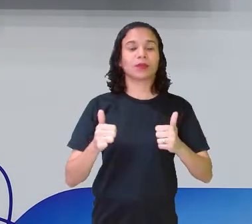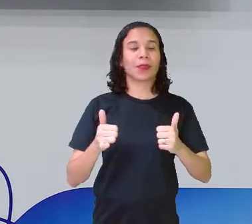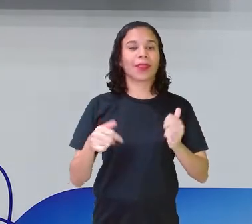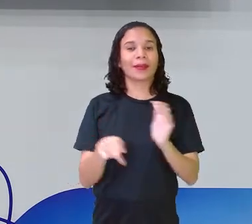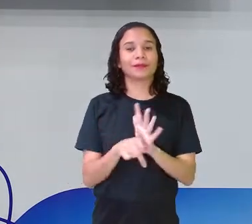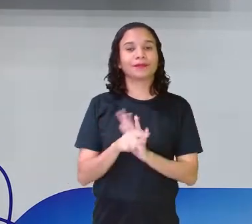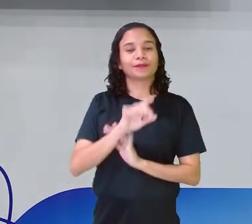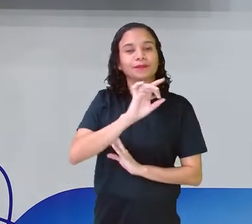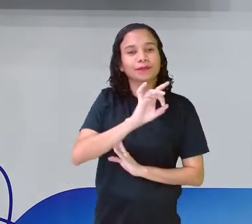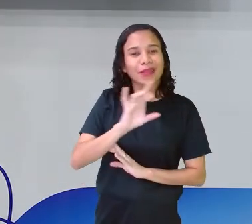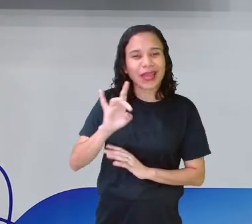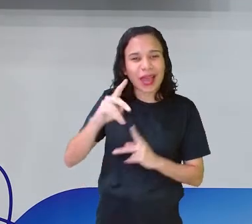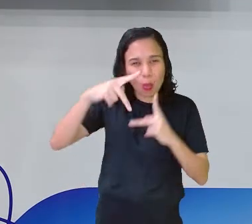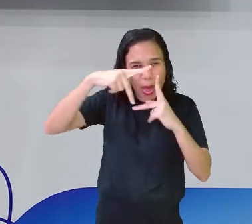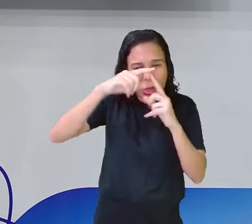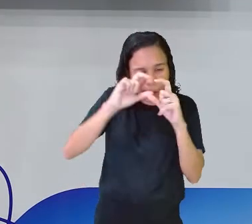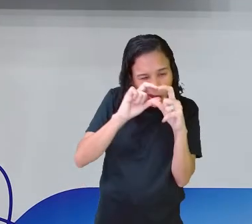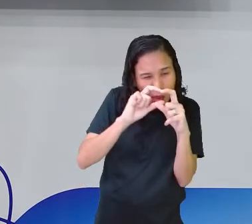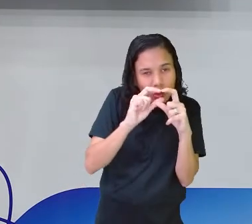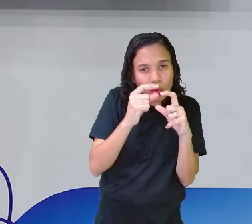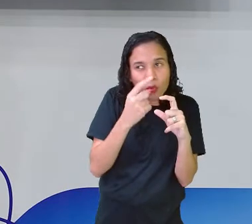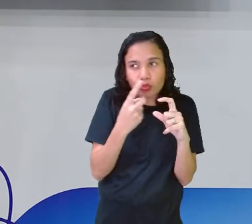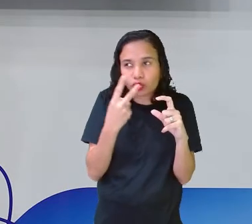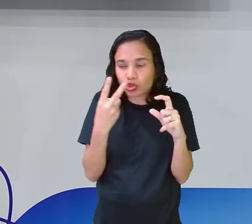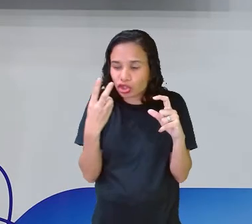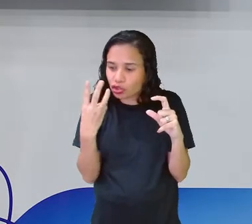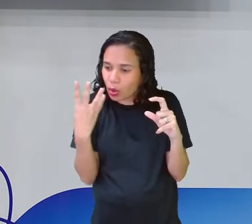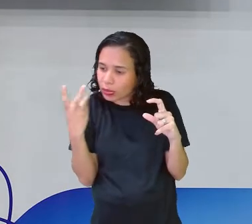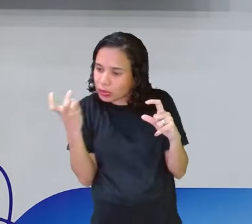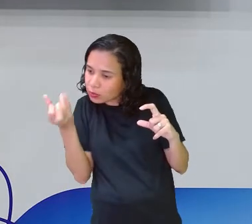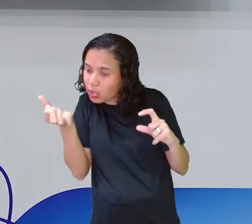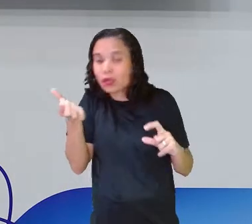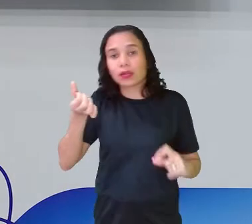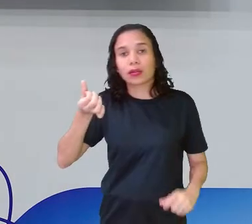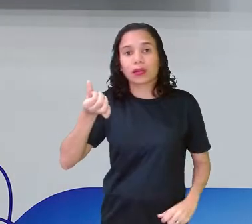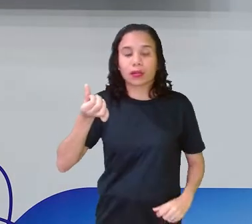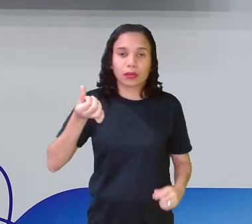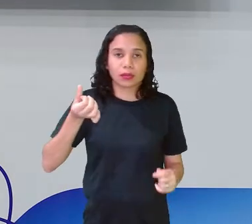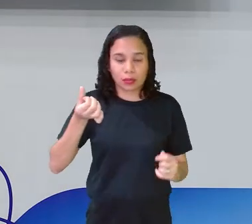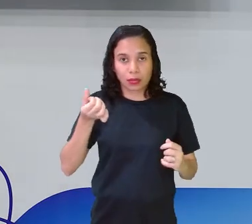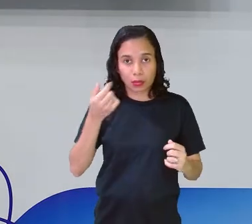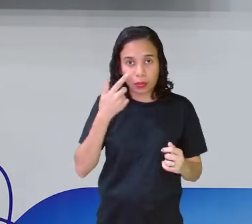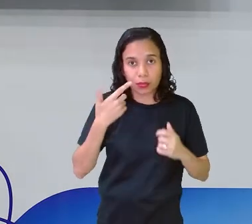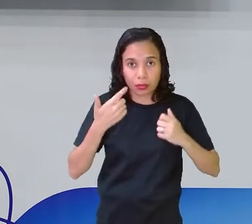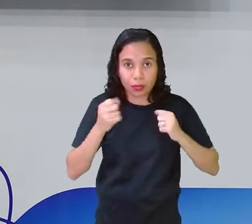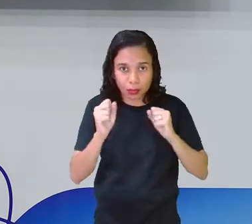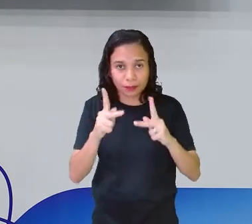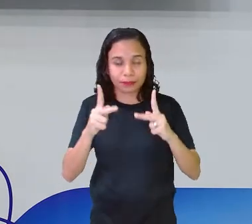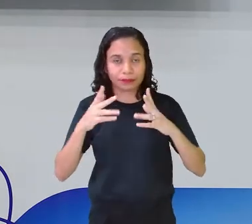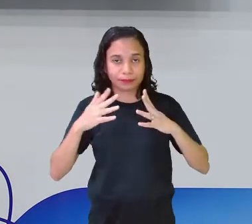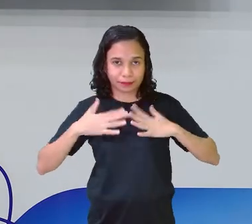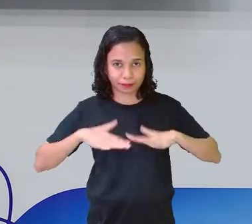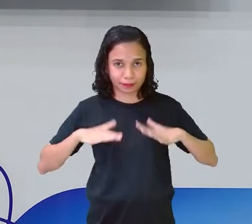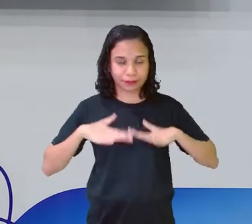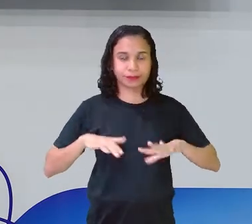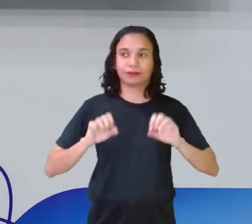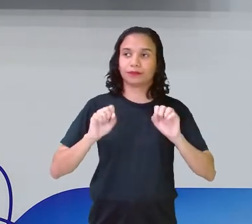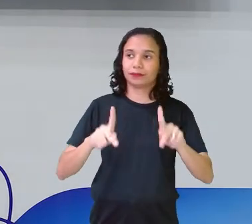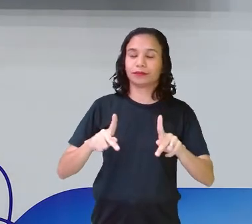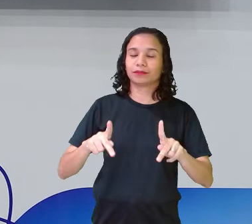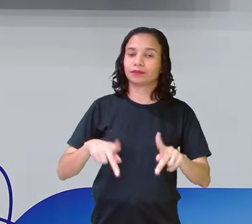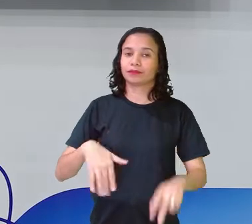Cada lado, ó. 1, 2, 3, 4, 5, 6. Tranquilo até aí?